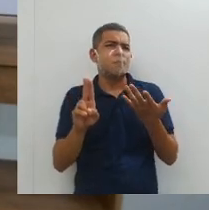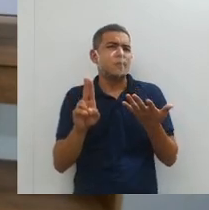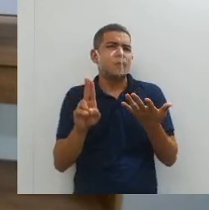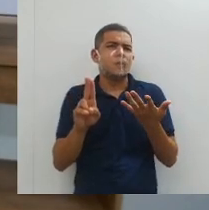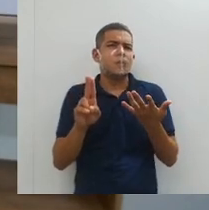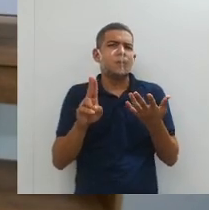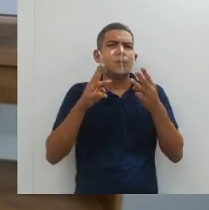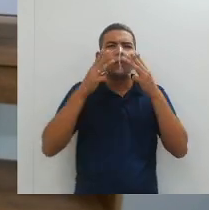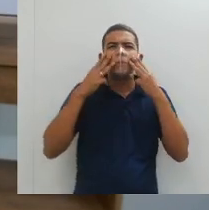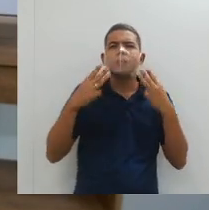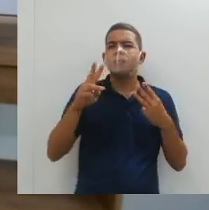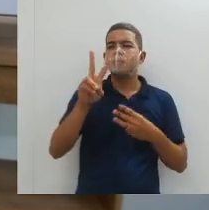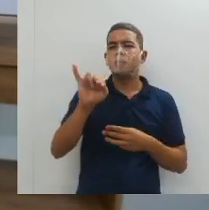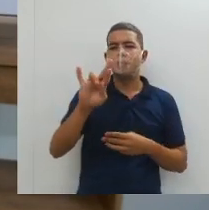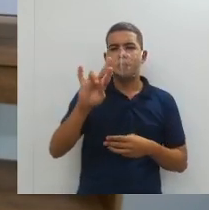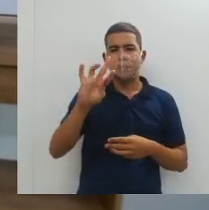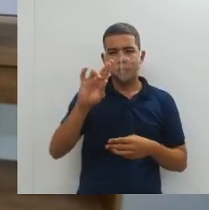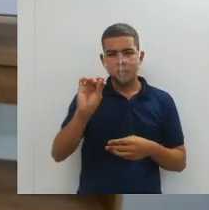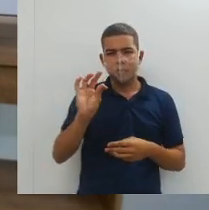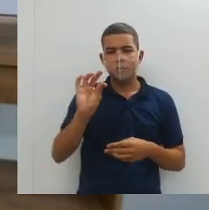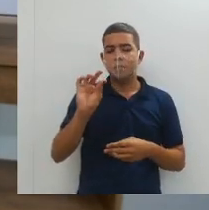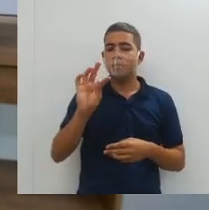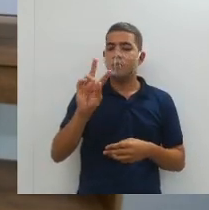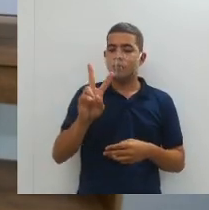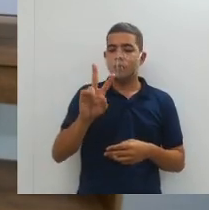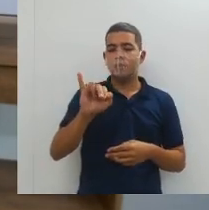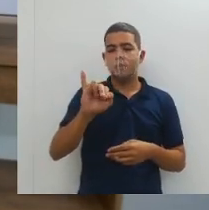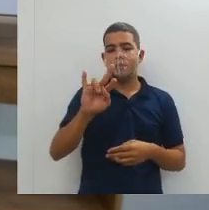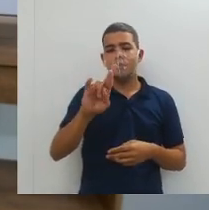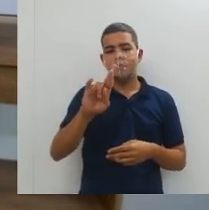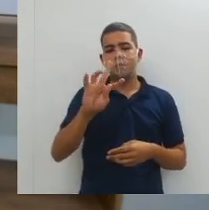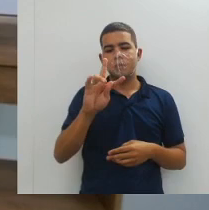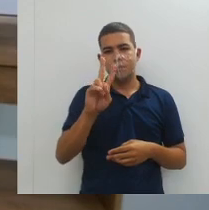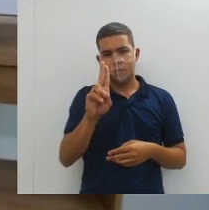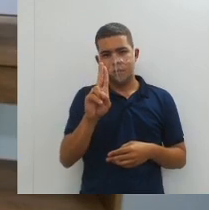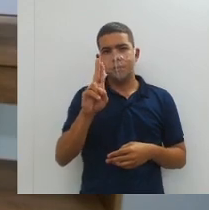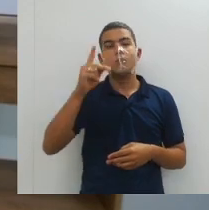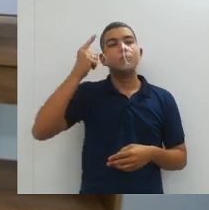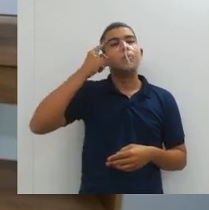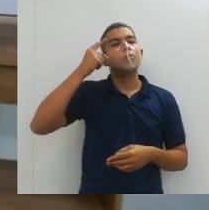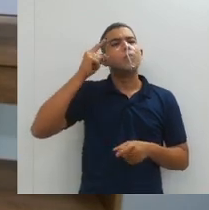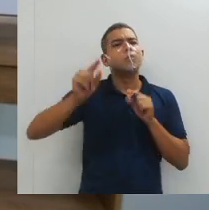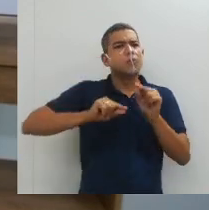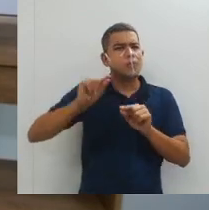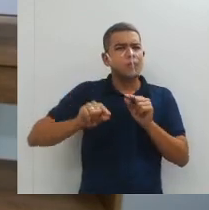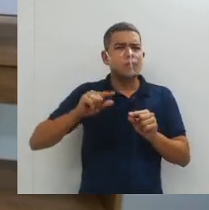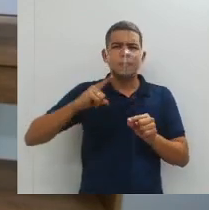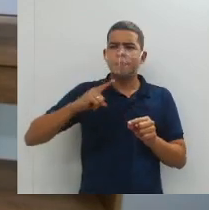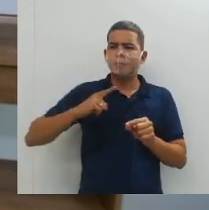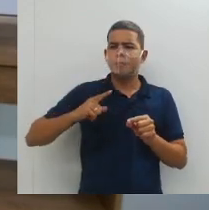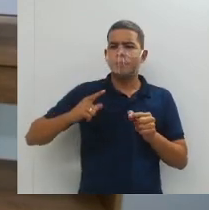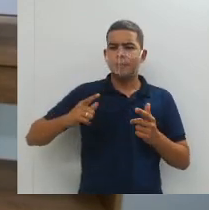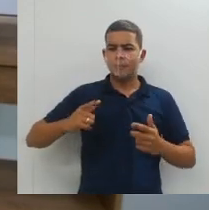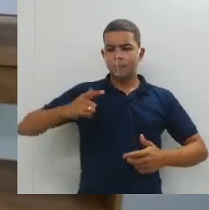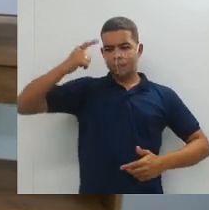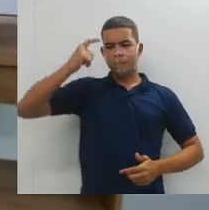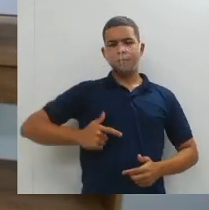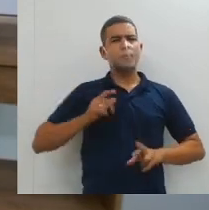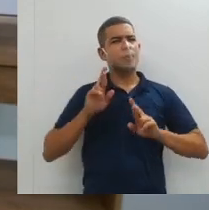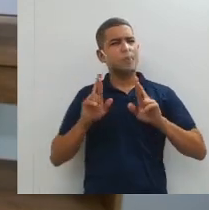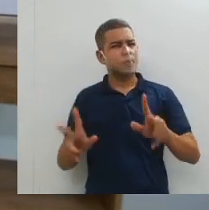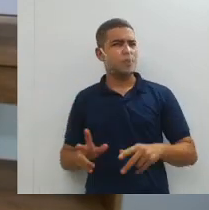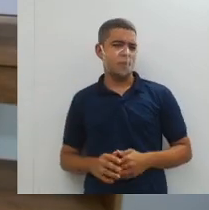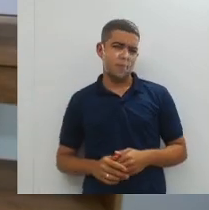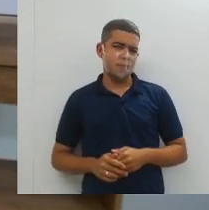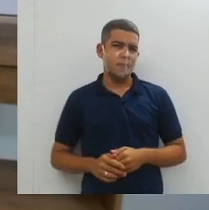Maquiavel, a virtude vai exigir dos homens ou dos políticos uma nova postura. E quais são